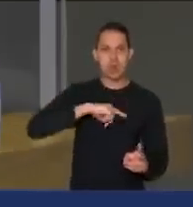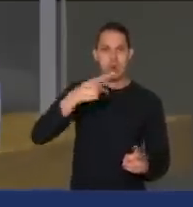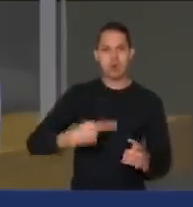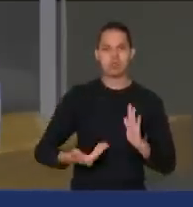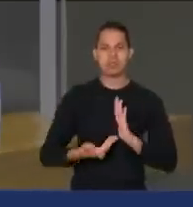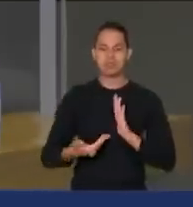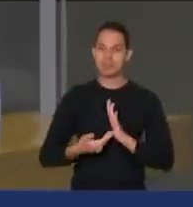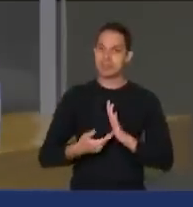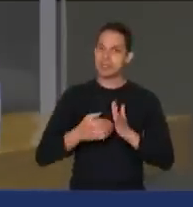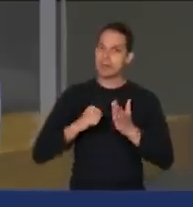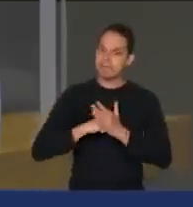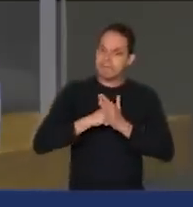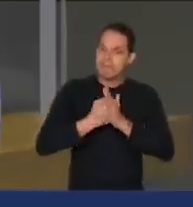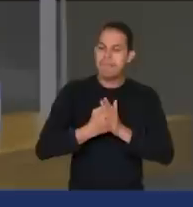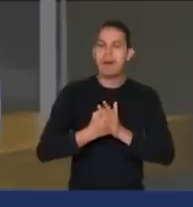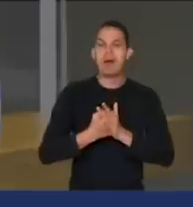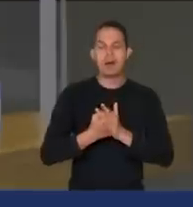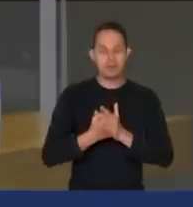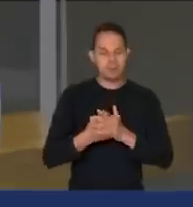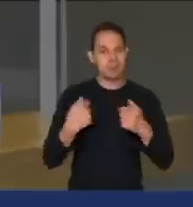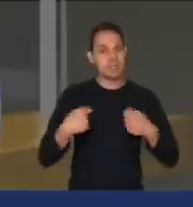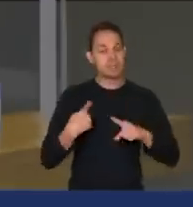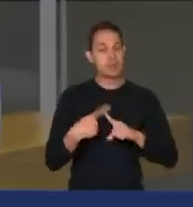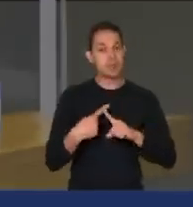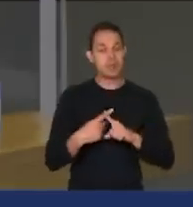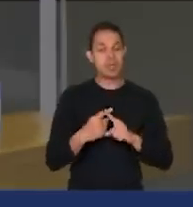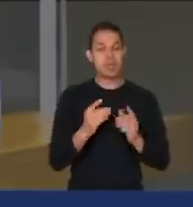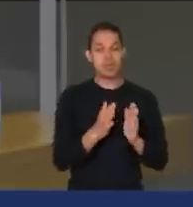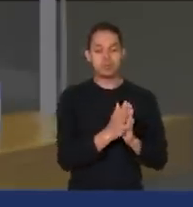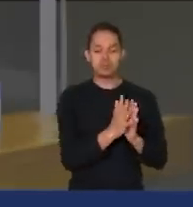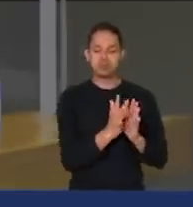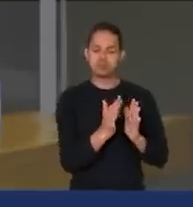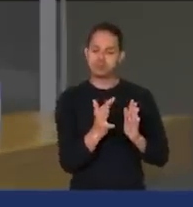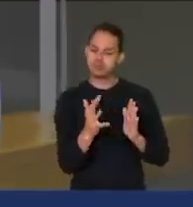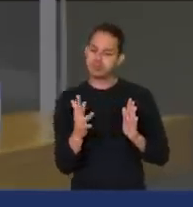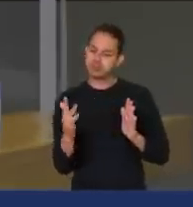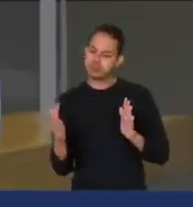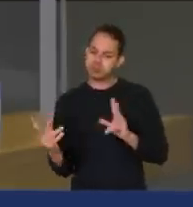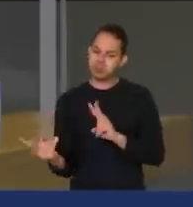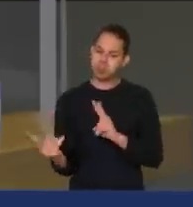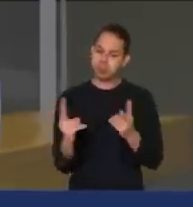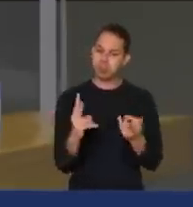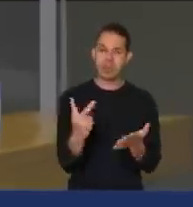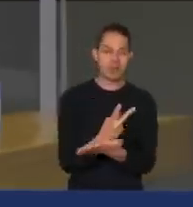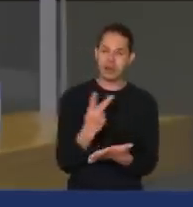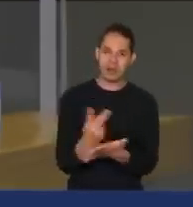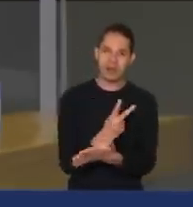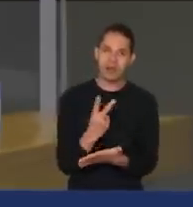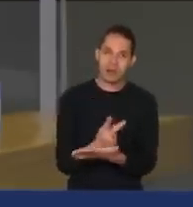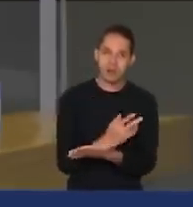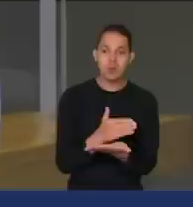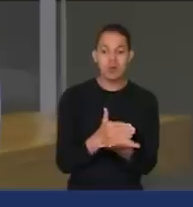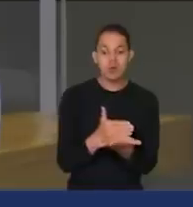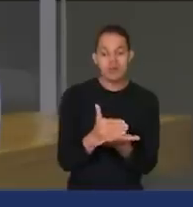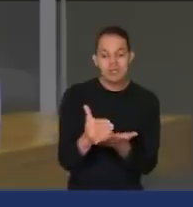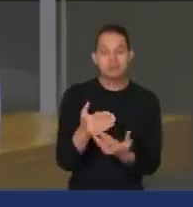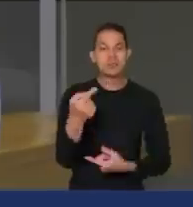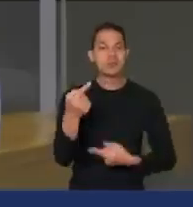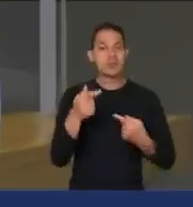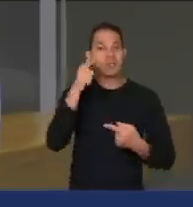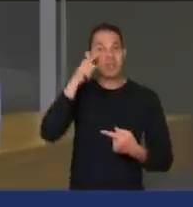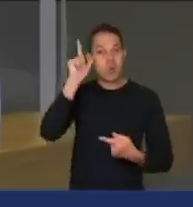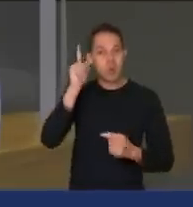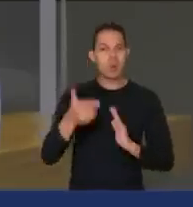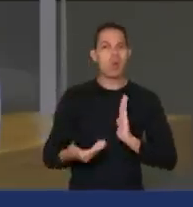barrar, mesmo porque o próprio processo de tramitação está sendo absolutamente irregular. Foi iniciado o debate ontem na Câmara